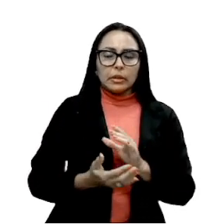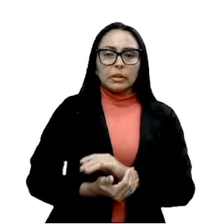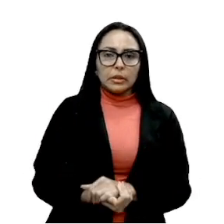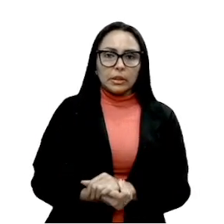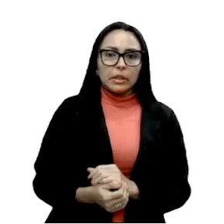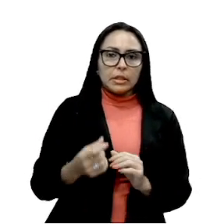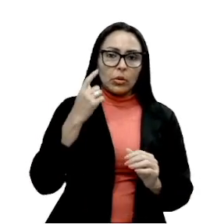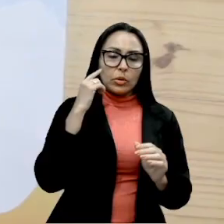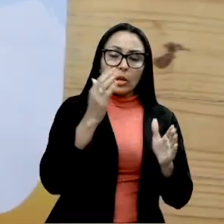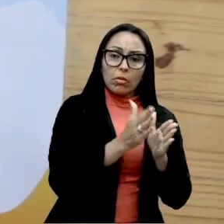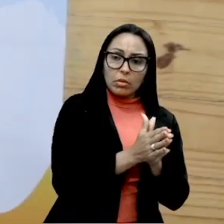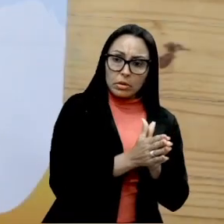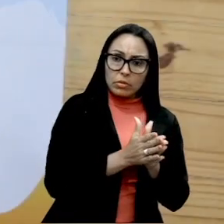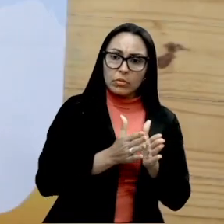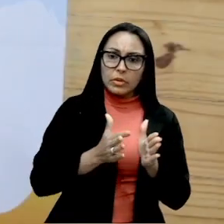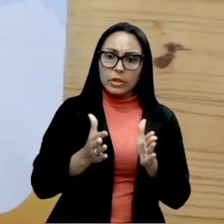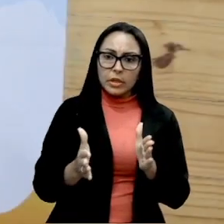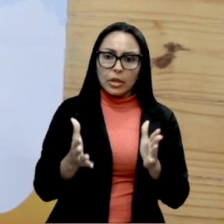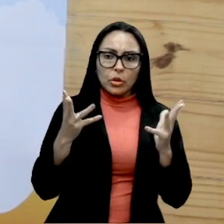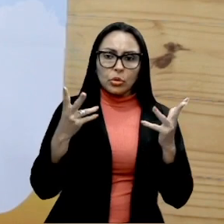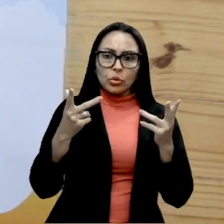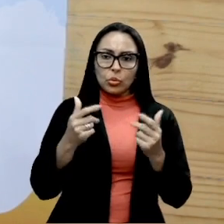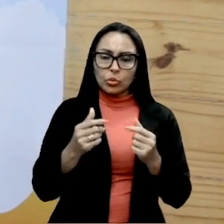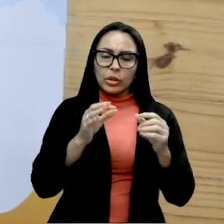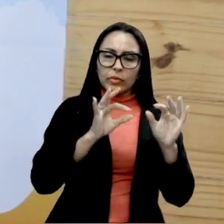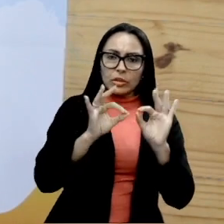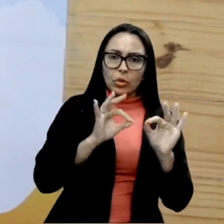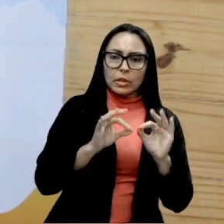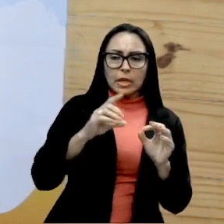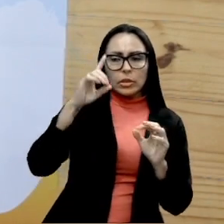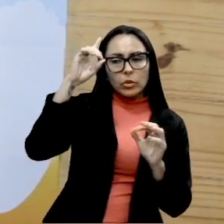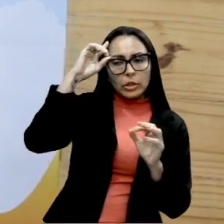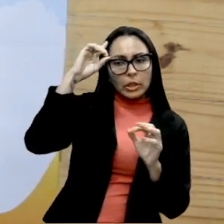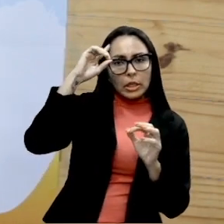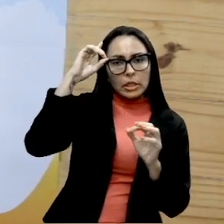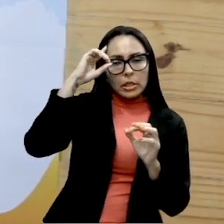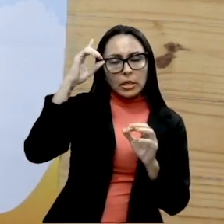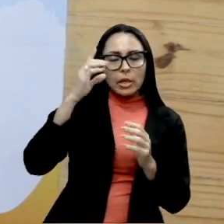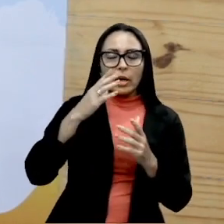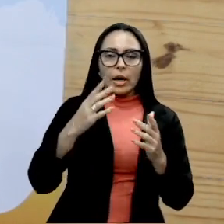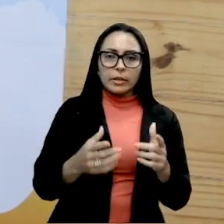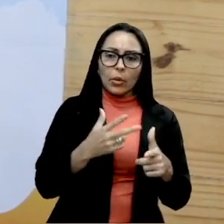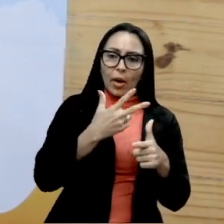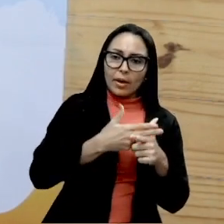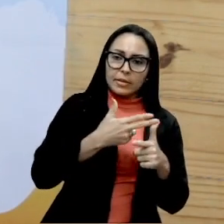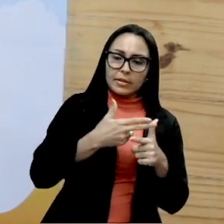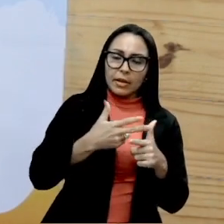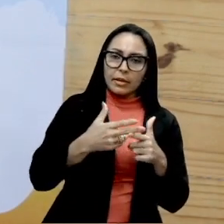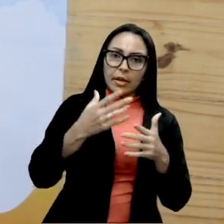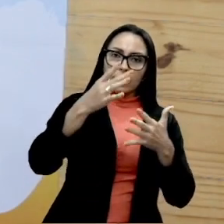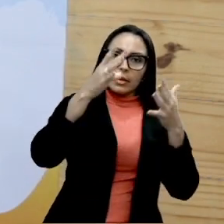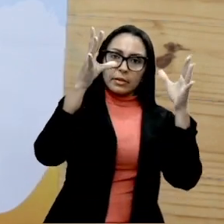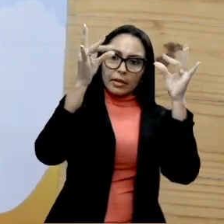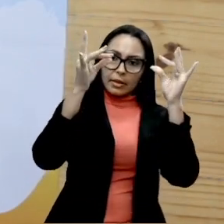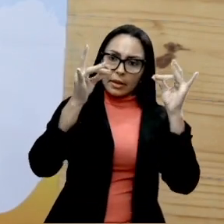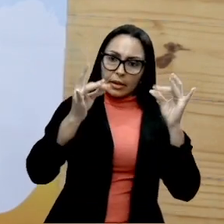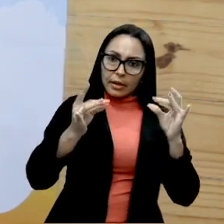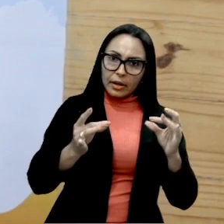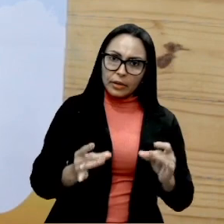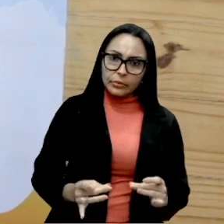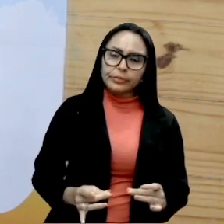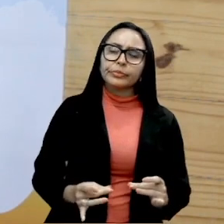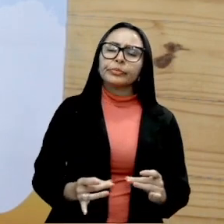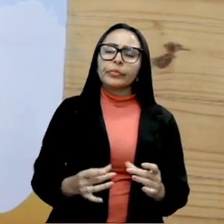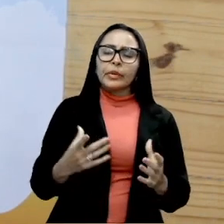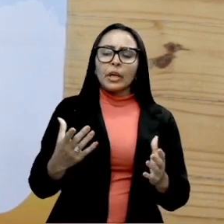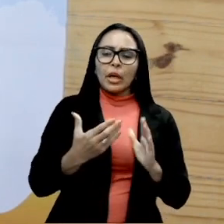dia tem tudo que vai ser produzido dia a dia, cena a cena, detalhado, também junto com o formulário de cena. É um